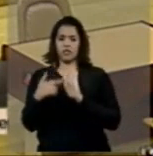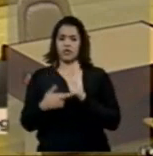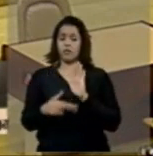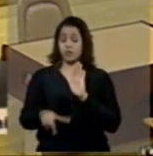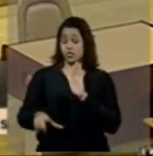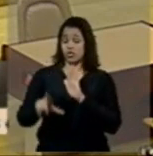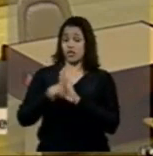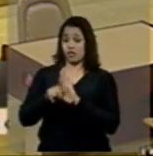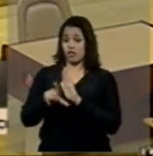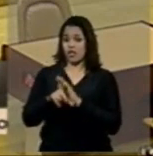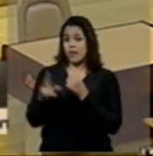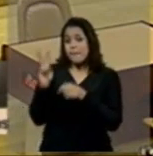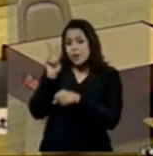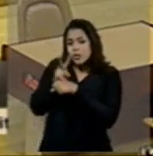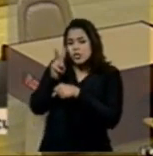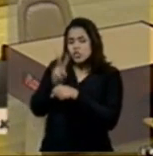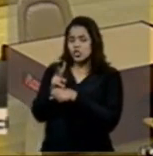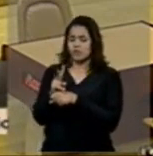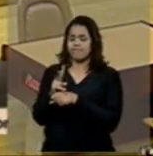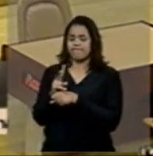e protetivas nelas